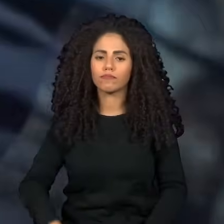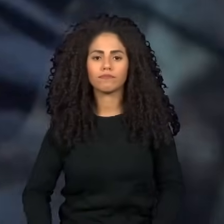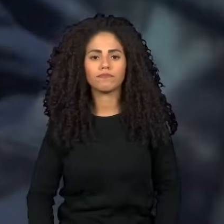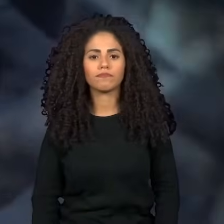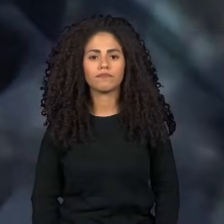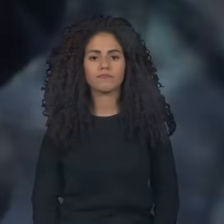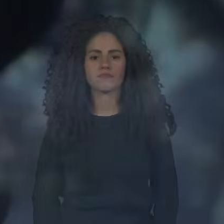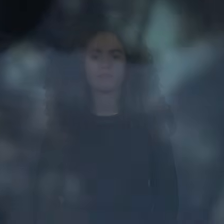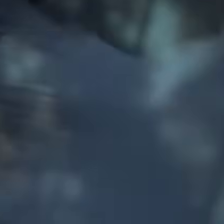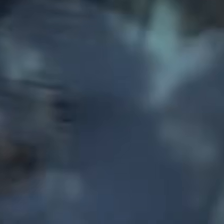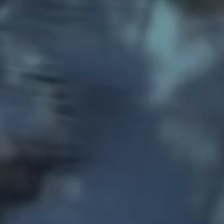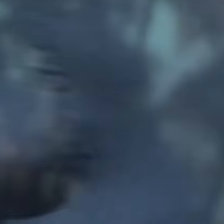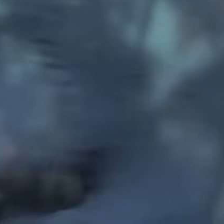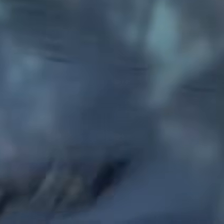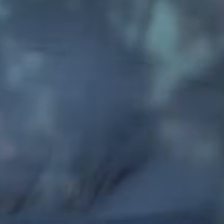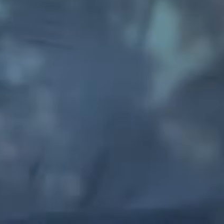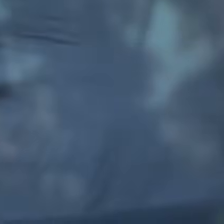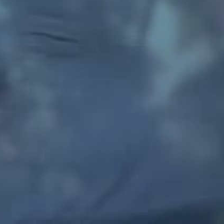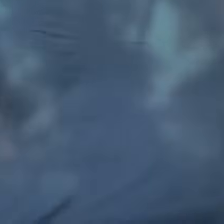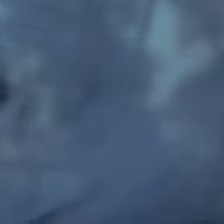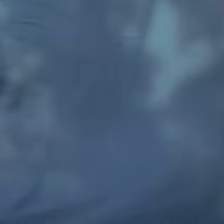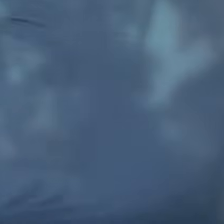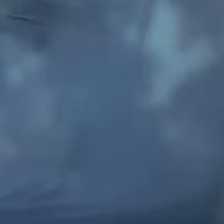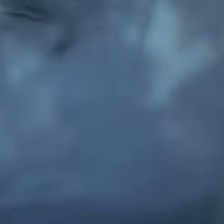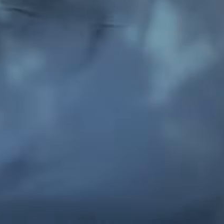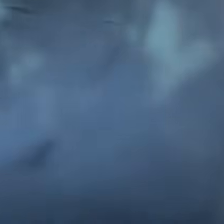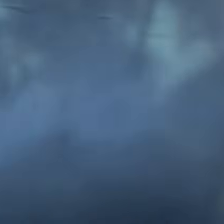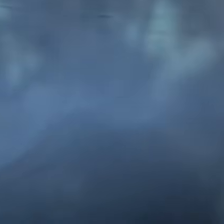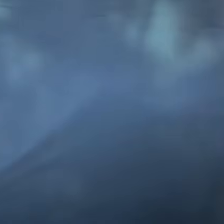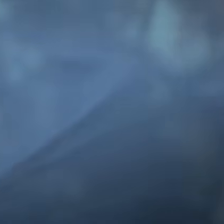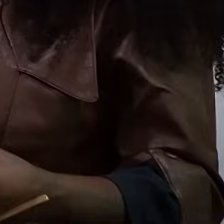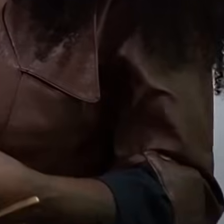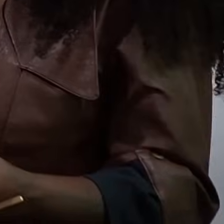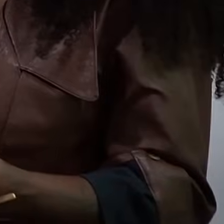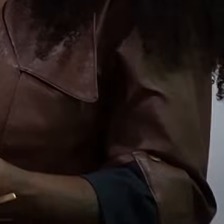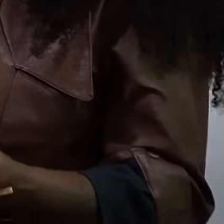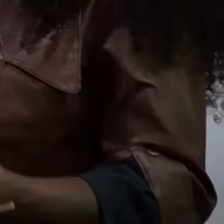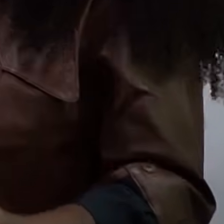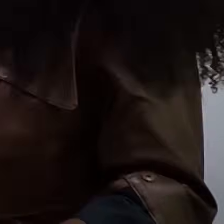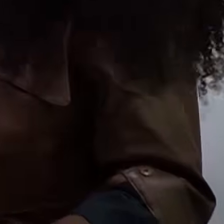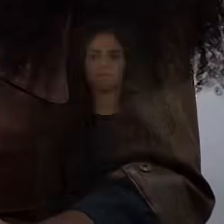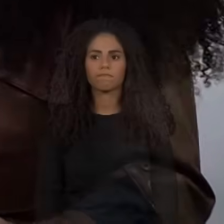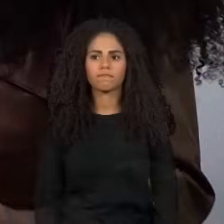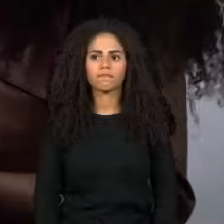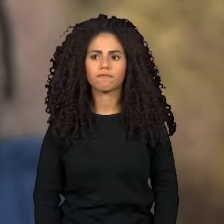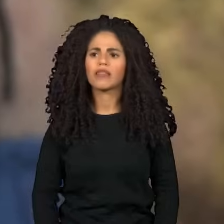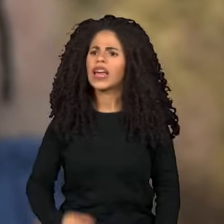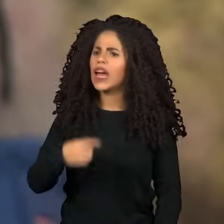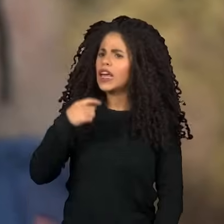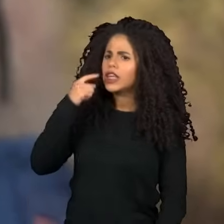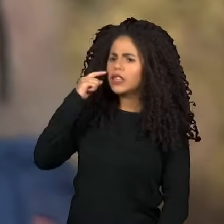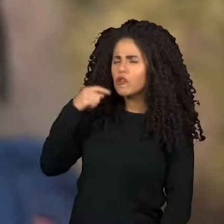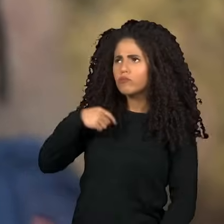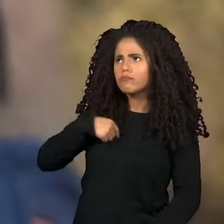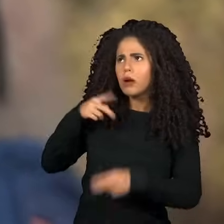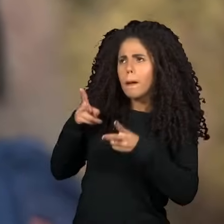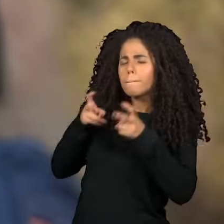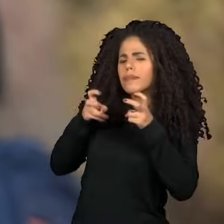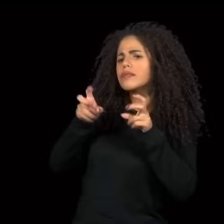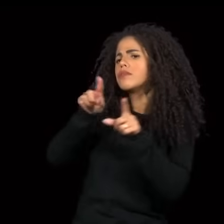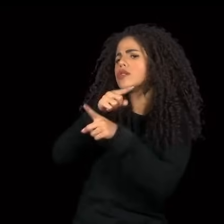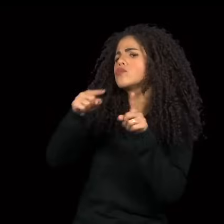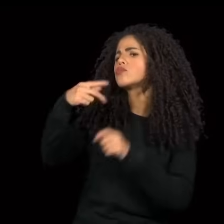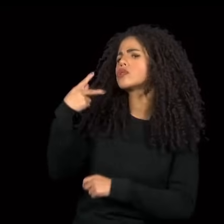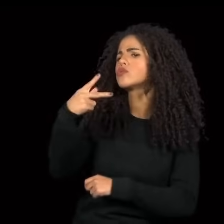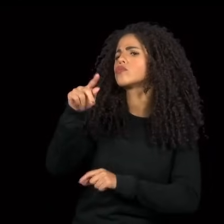meia descalça. Descascou o medo pra caber coragem. E eu encontro isso quando eu ouço as suas